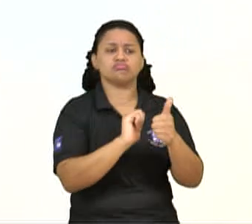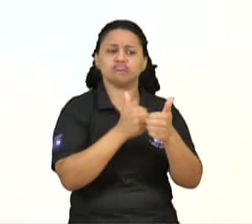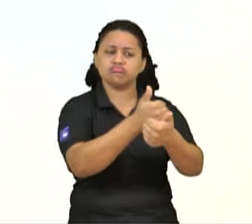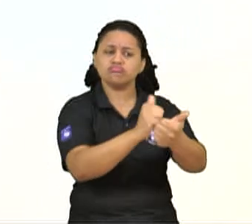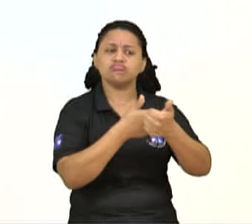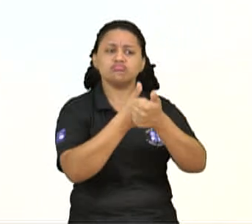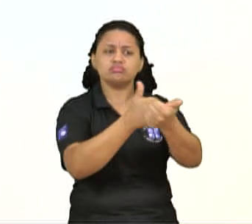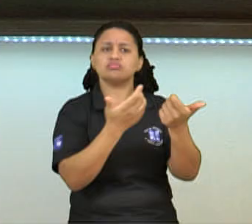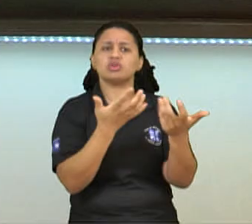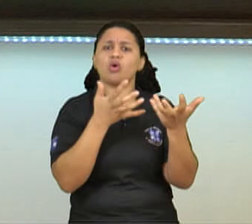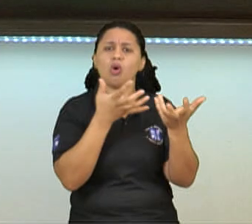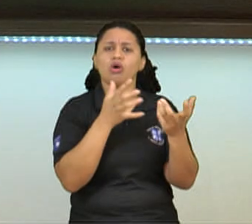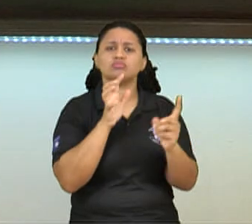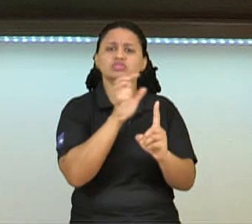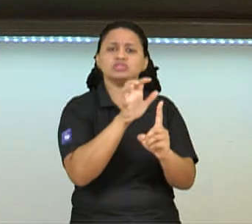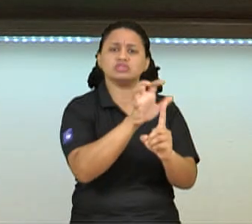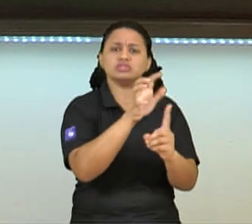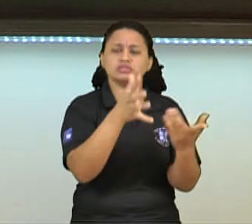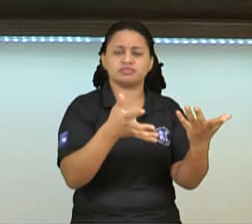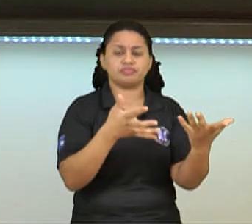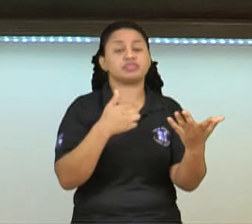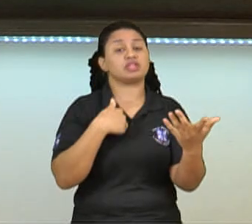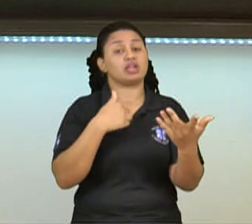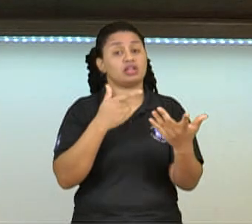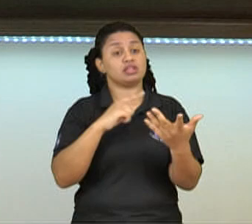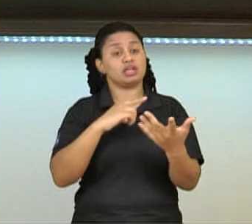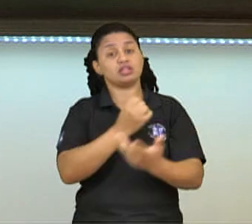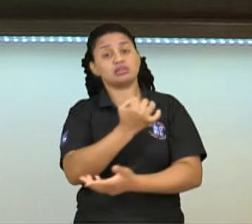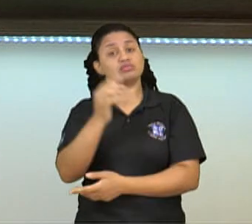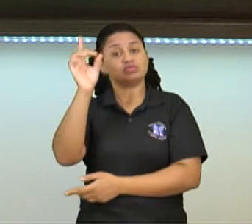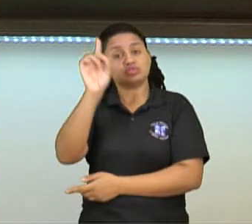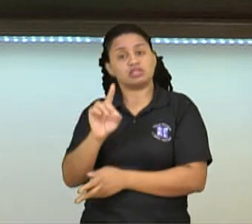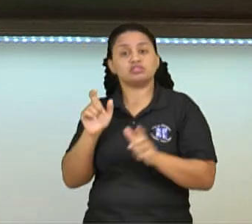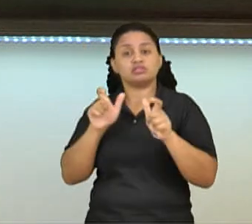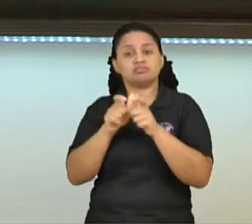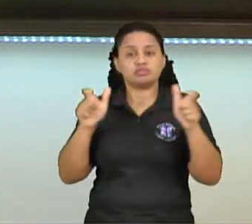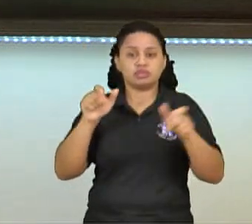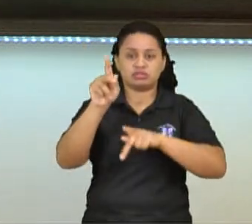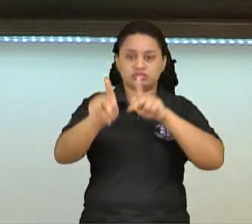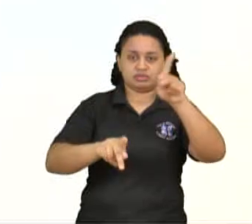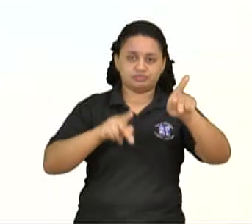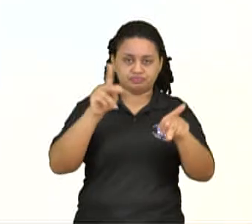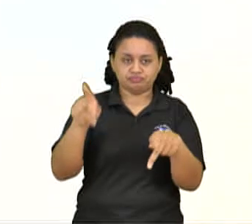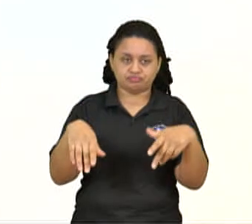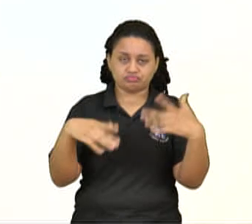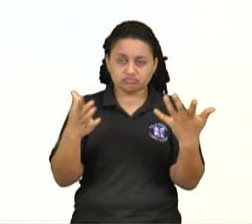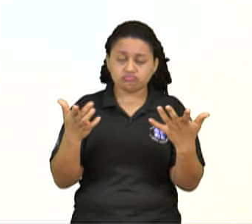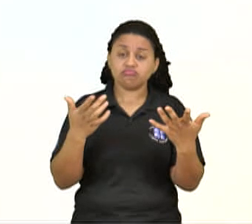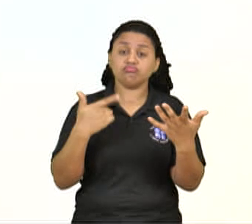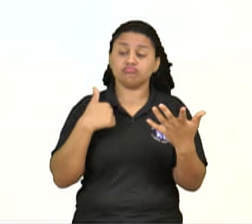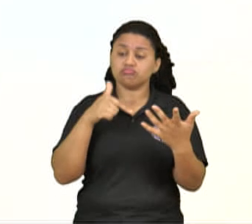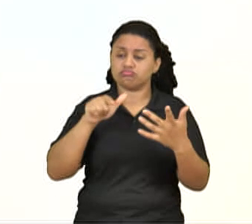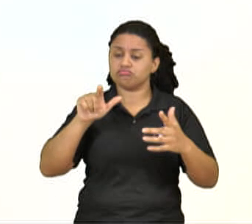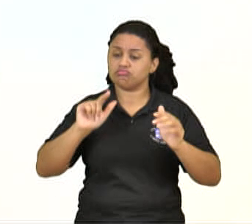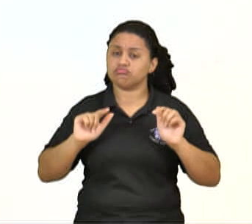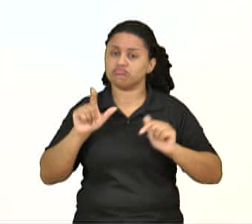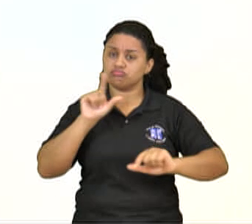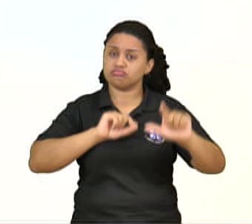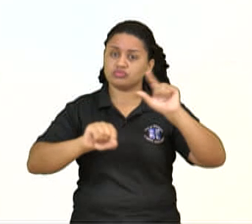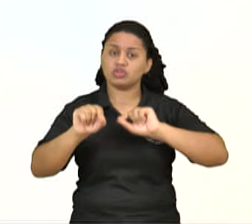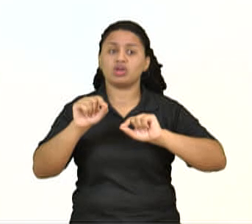positivas, atraindo benefícios e direitos para a grande maioria do povo, né? Essas medidas vão ser vistas